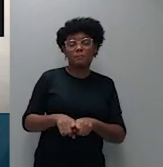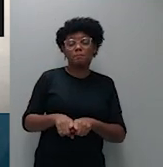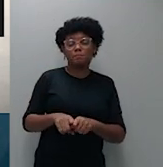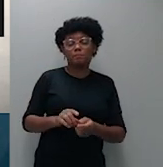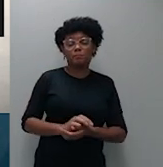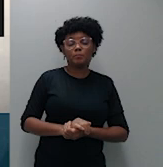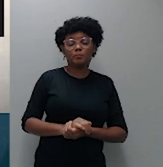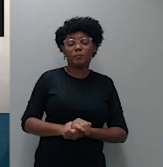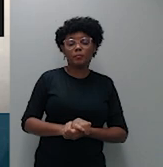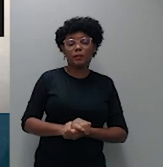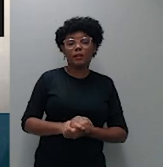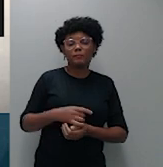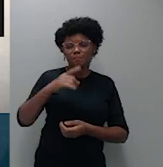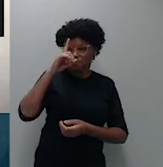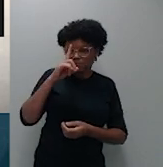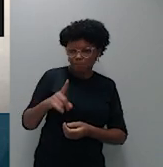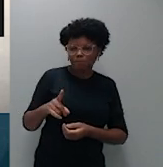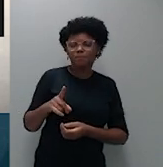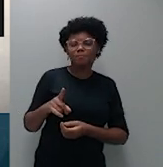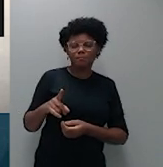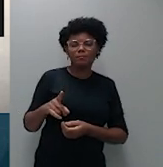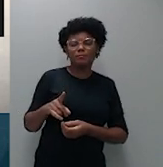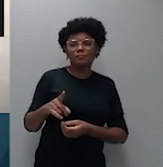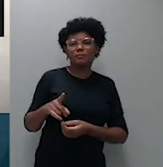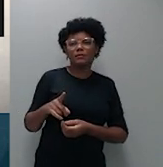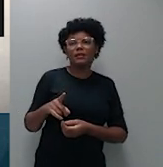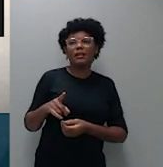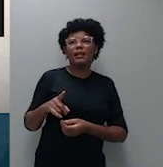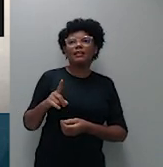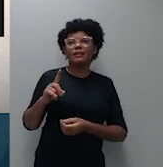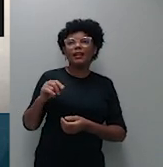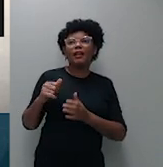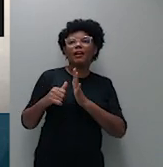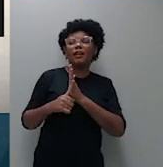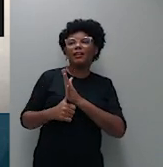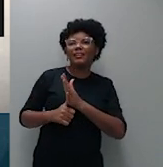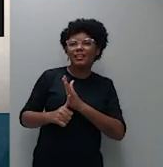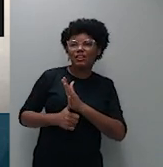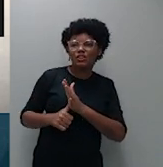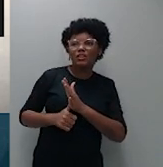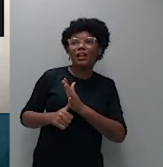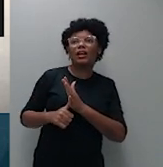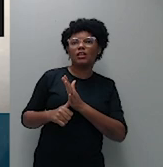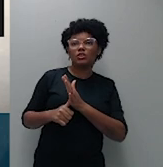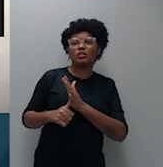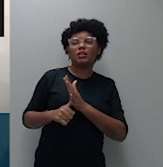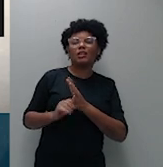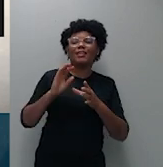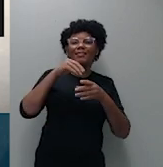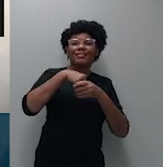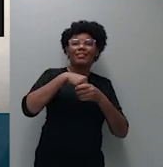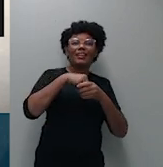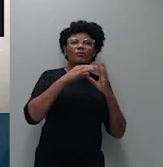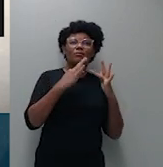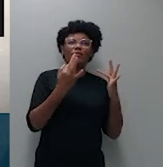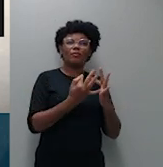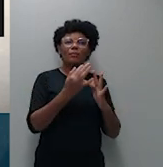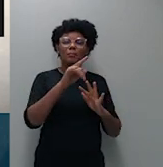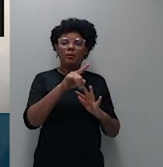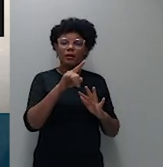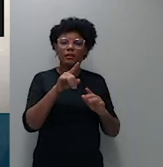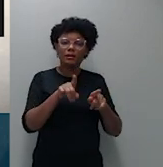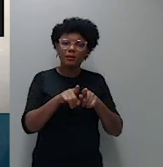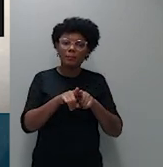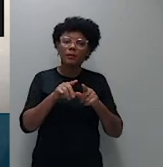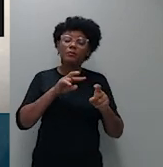determinação da referida identidade e procedência familiar principalmente sobre a perspectiva daqueles